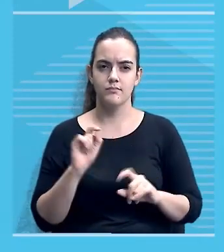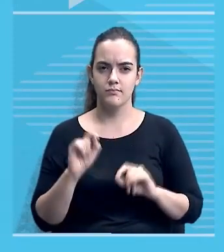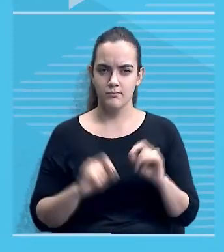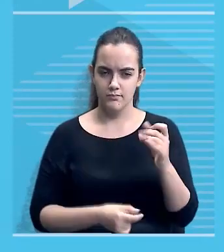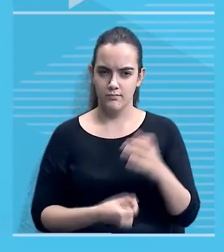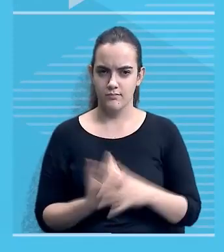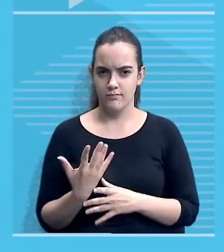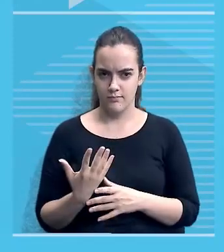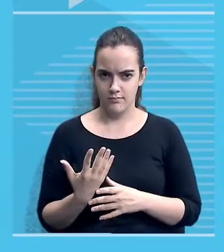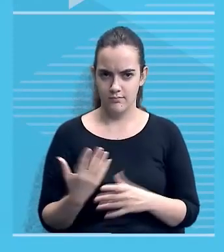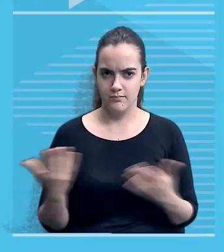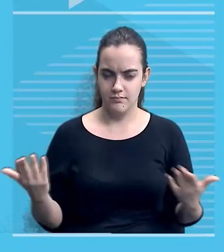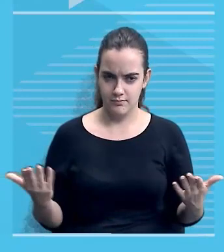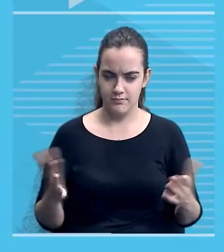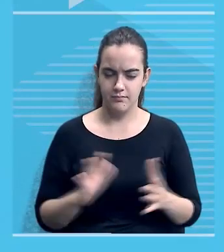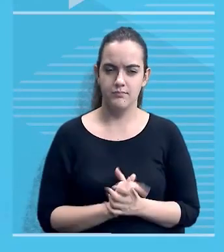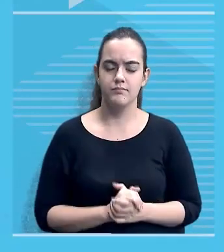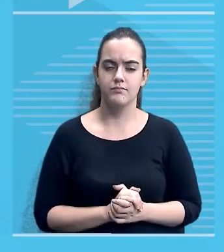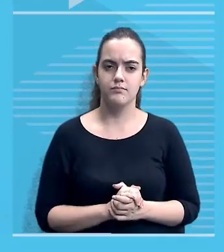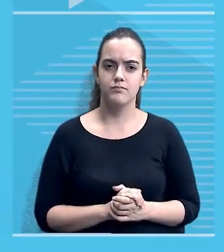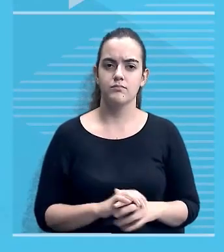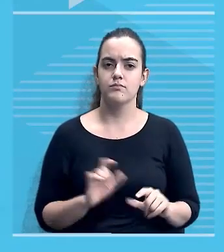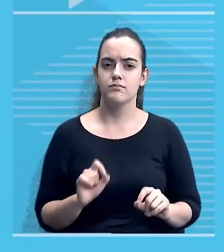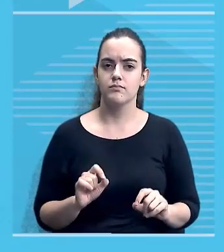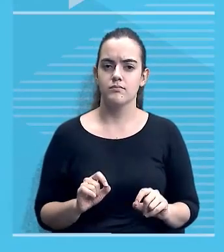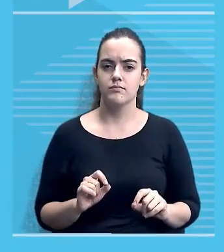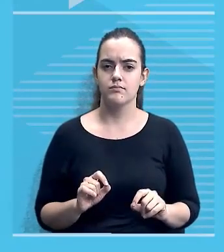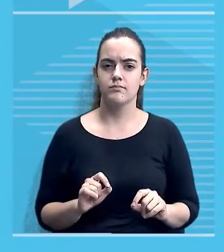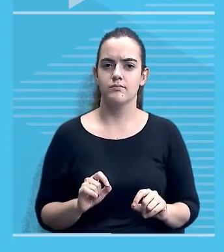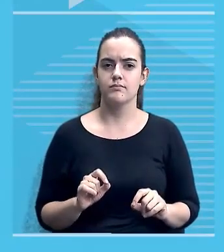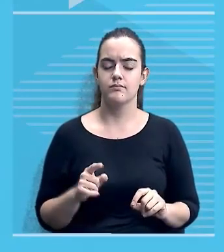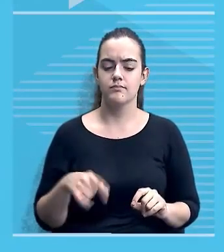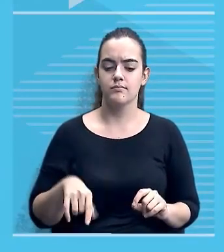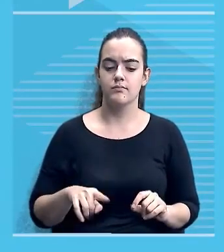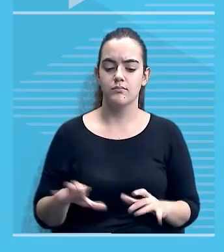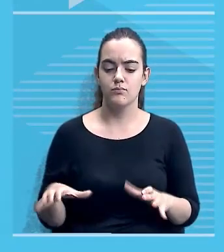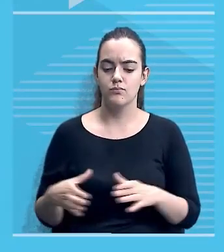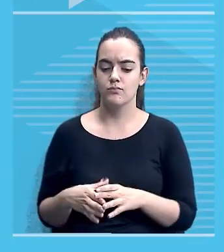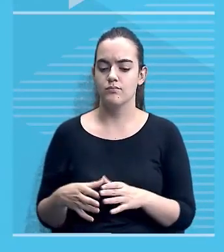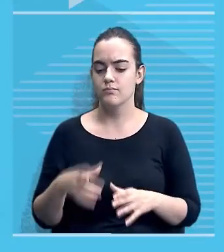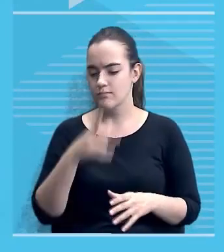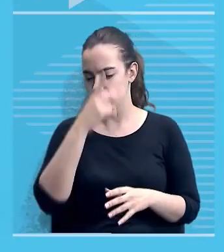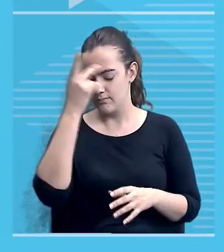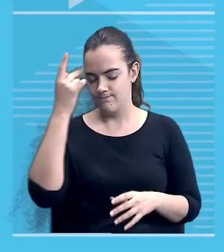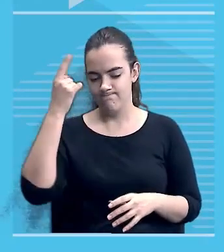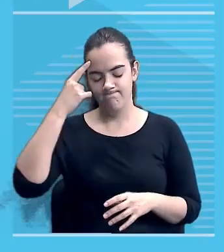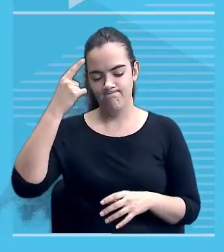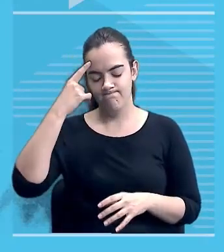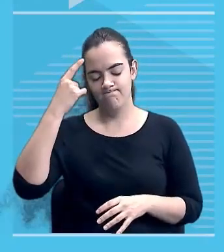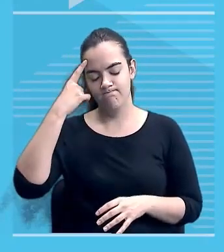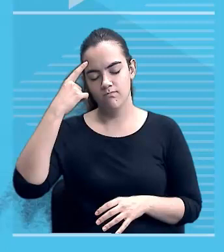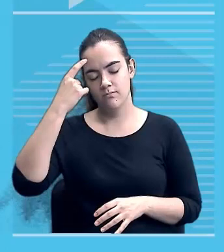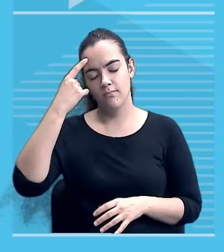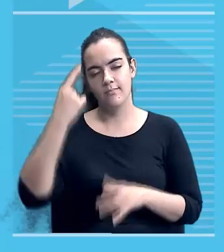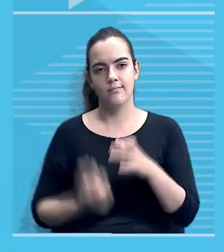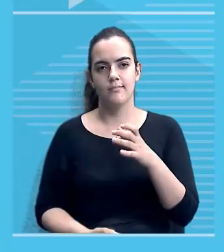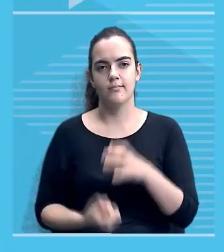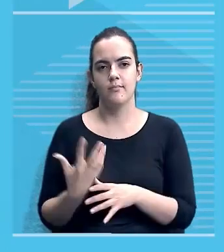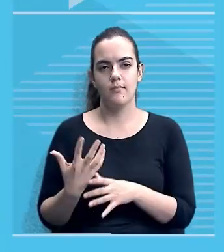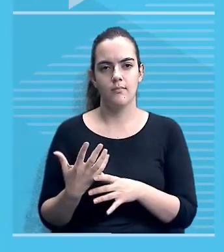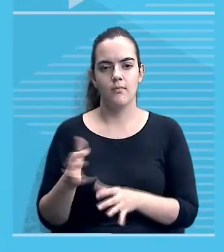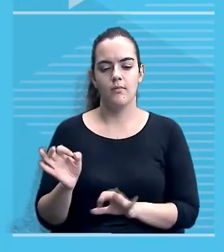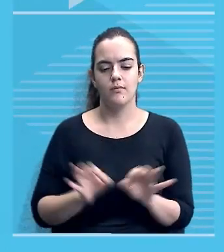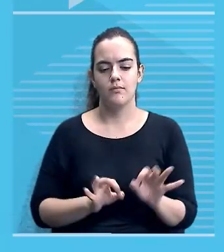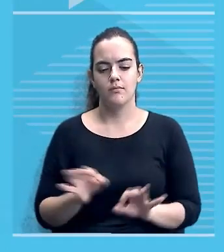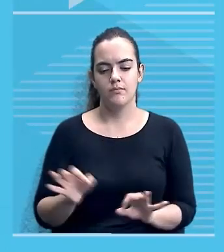cidade né que surgiu a partir de um planejamento ela foi idealizada né para ser uma cidade ela não surgiu